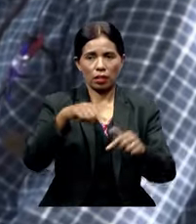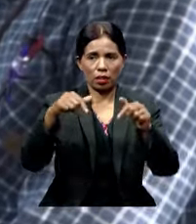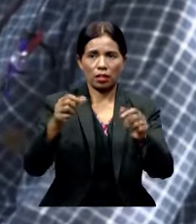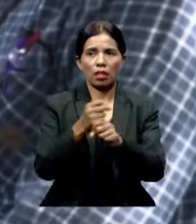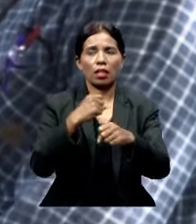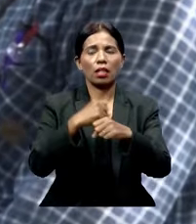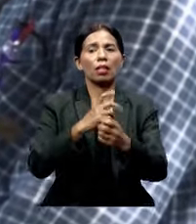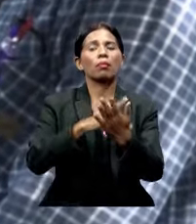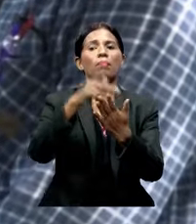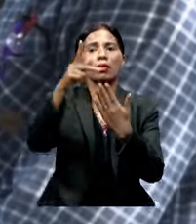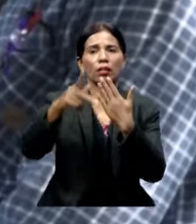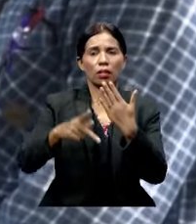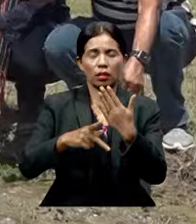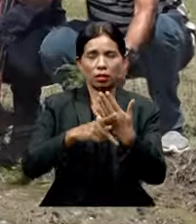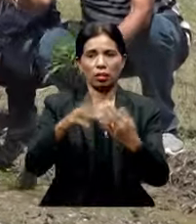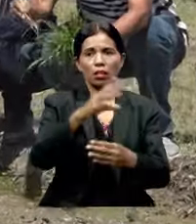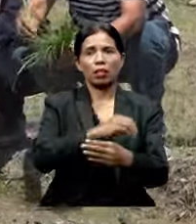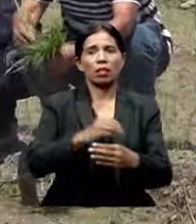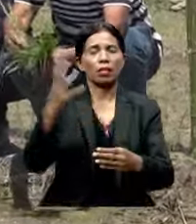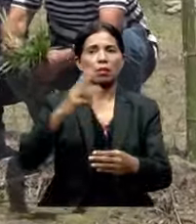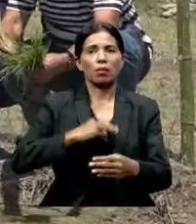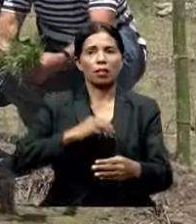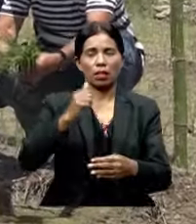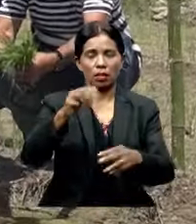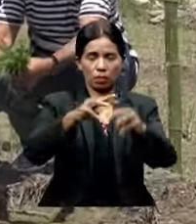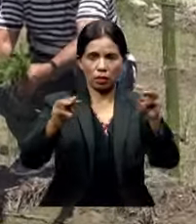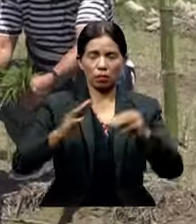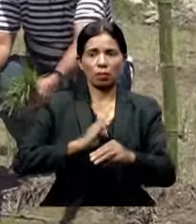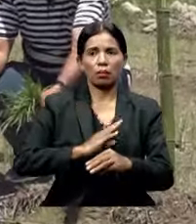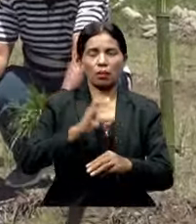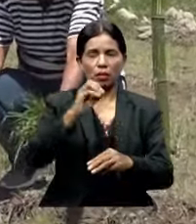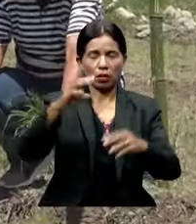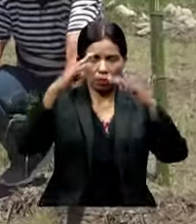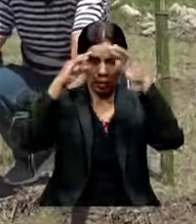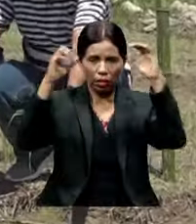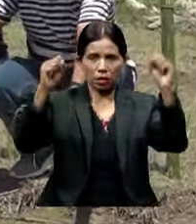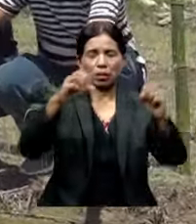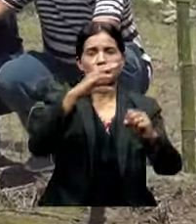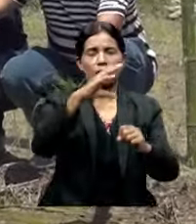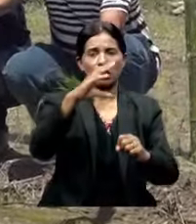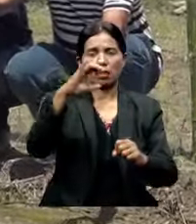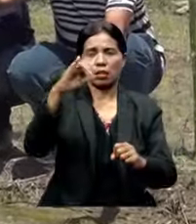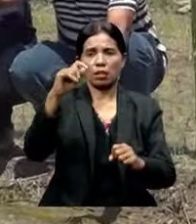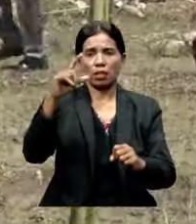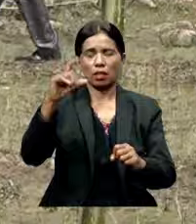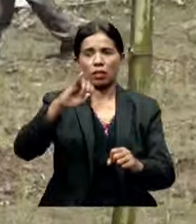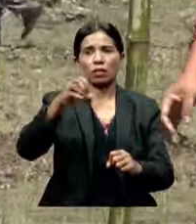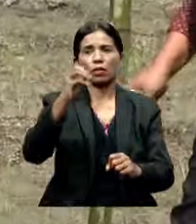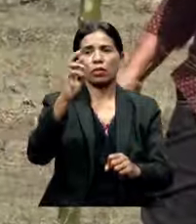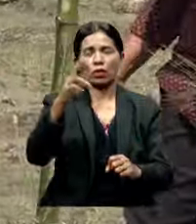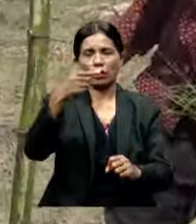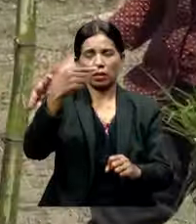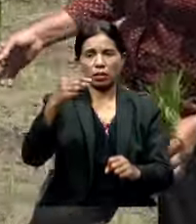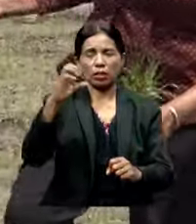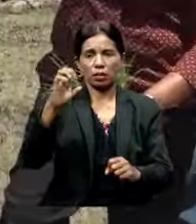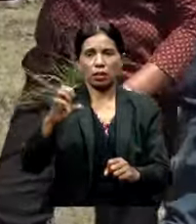lança programa Demoplot e Hamaliana, município Bobonaro. Presidente CCITL Jorge Manuel de Arroyo Serrano Hateten,